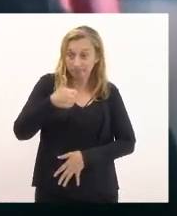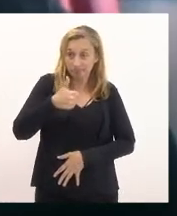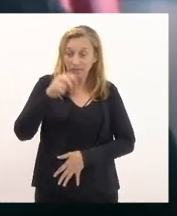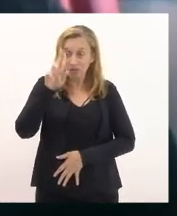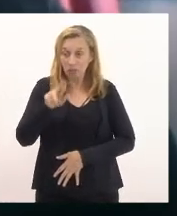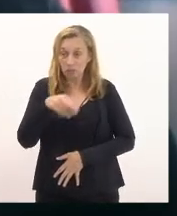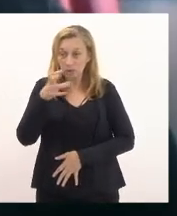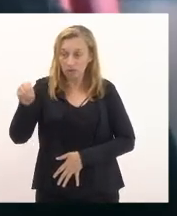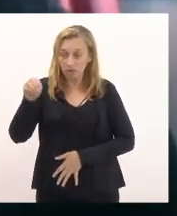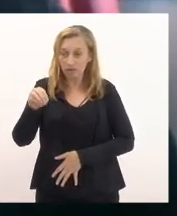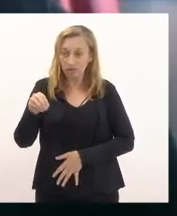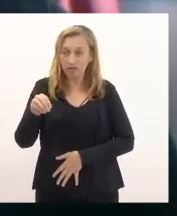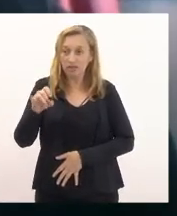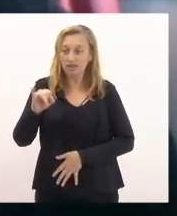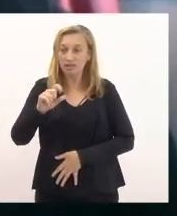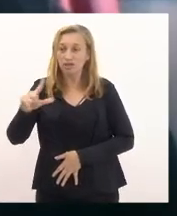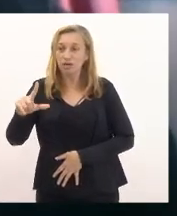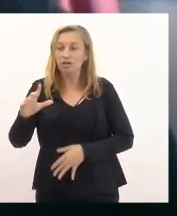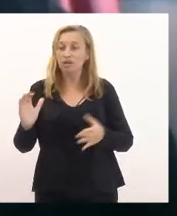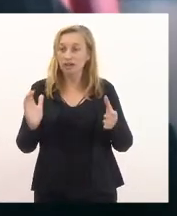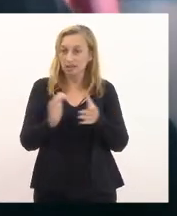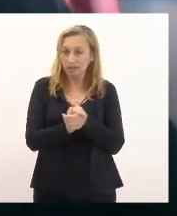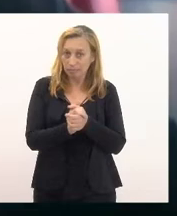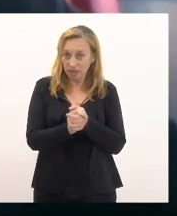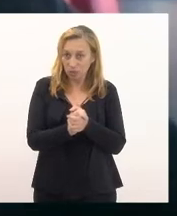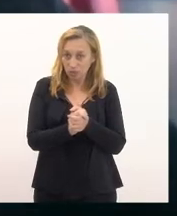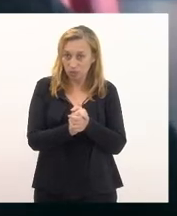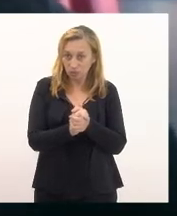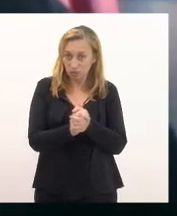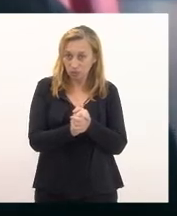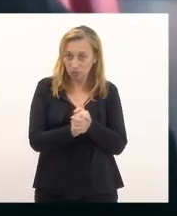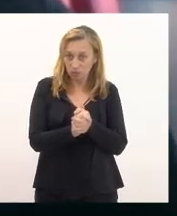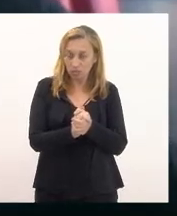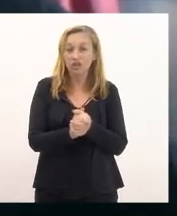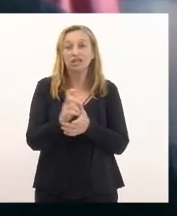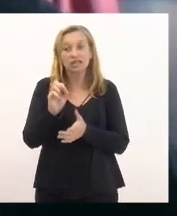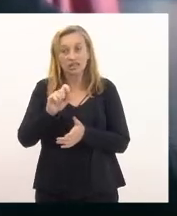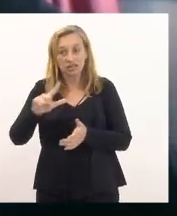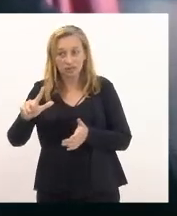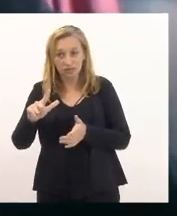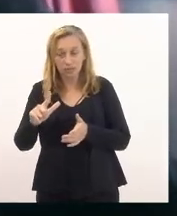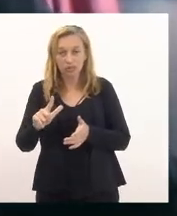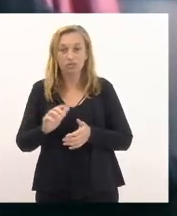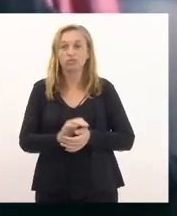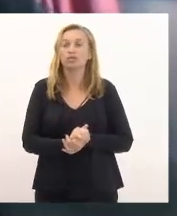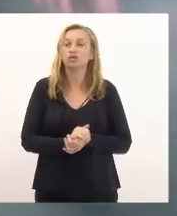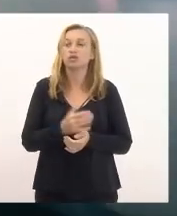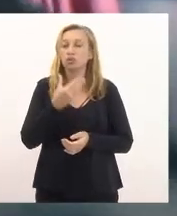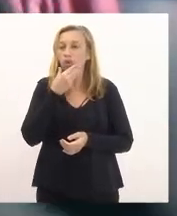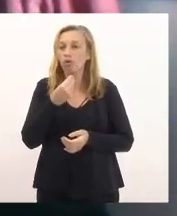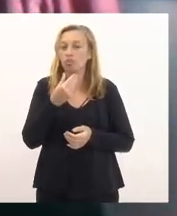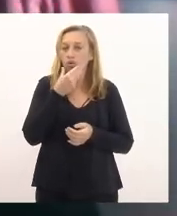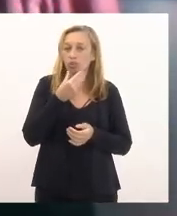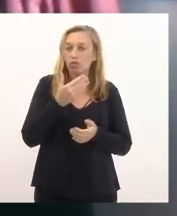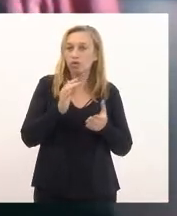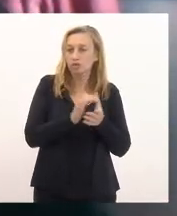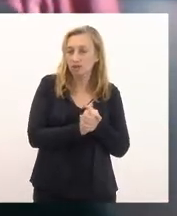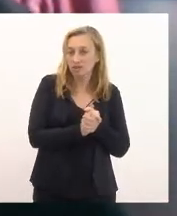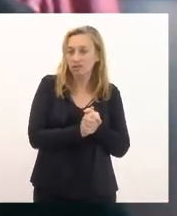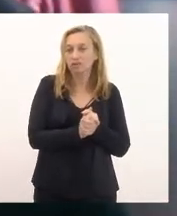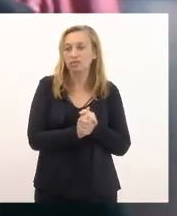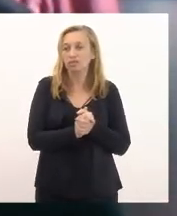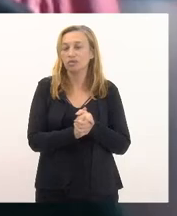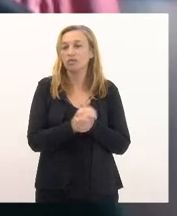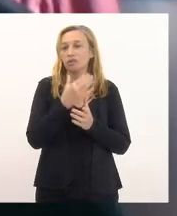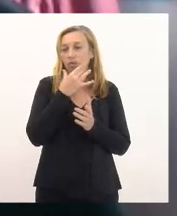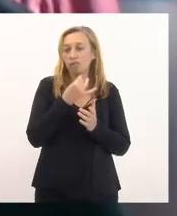civil homoafetiva. Depois, o casamento civil homoafetivo. E sobre essa questão